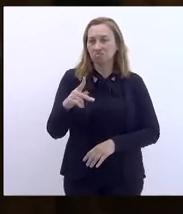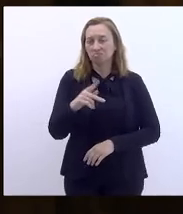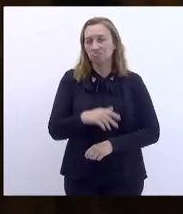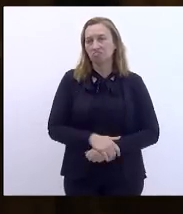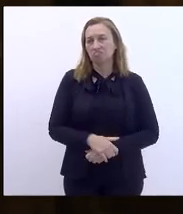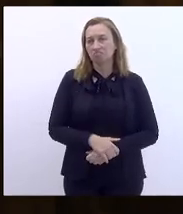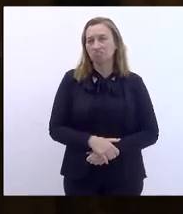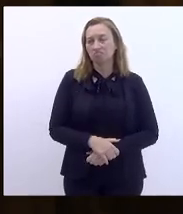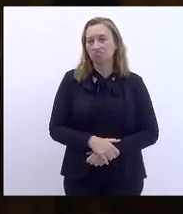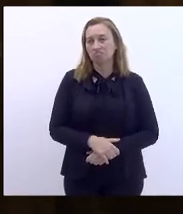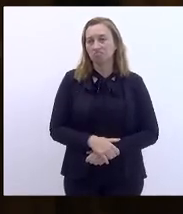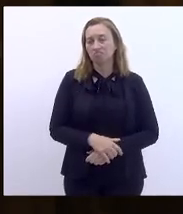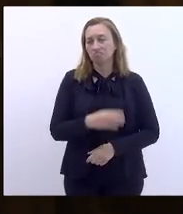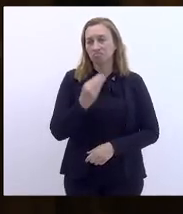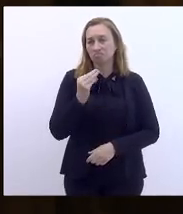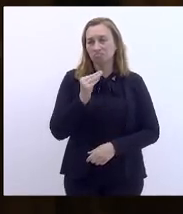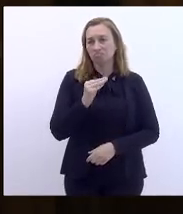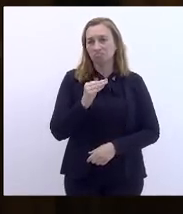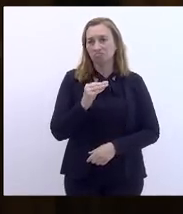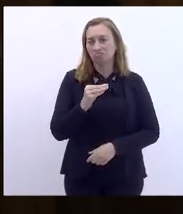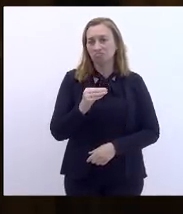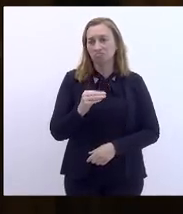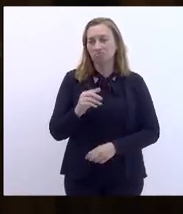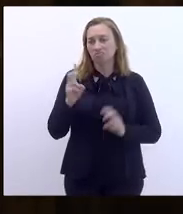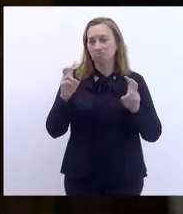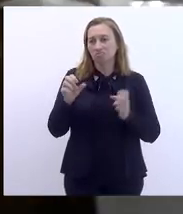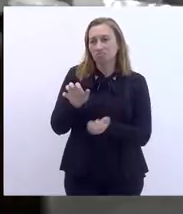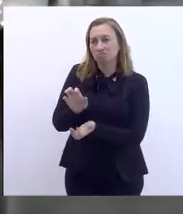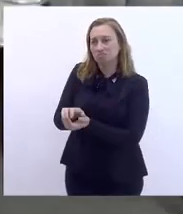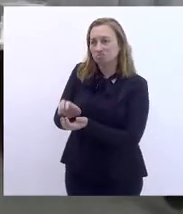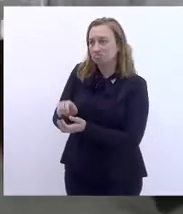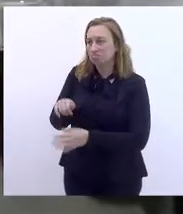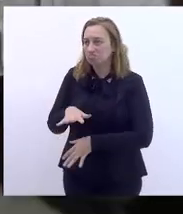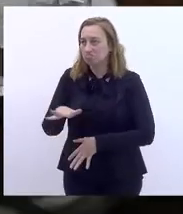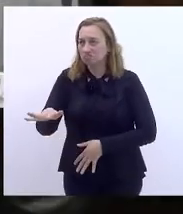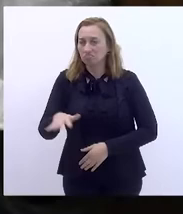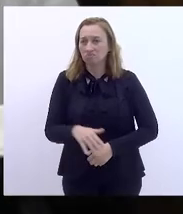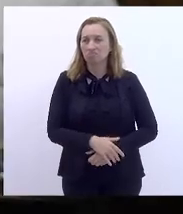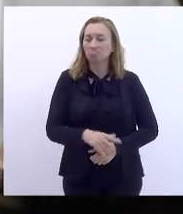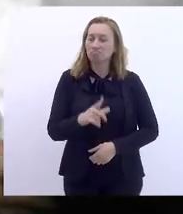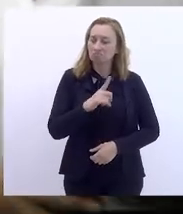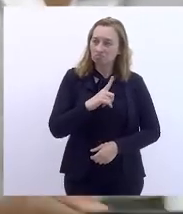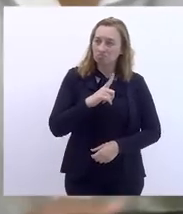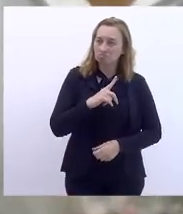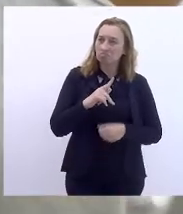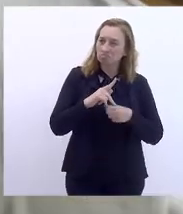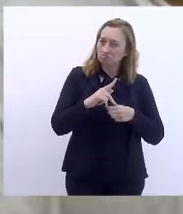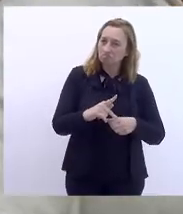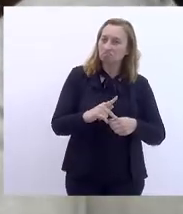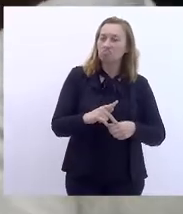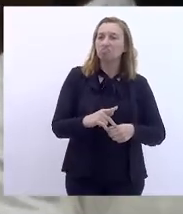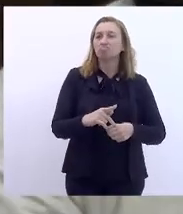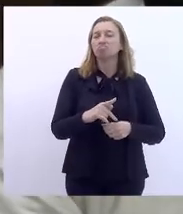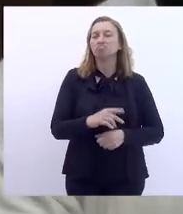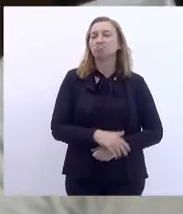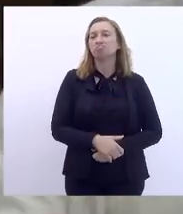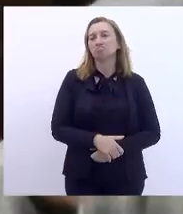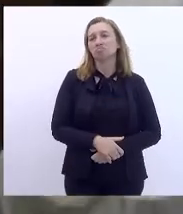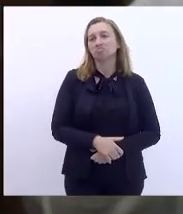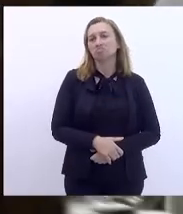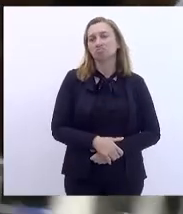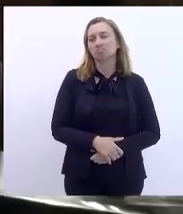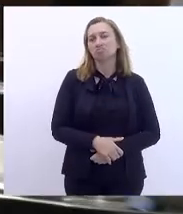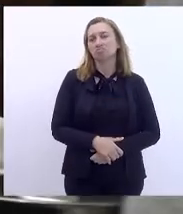Unipê tá omisso o caso do jacarezinho tinha o procurador o promotor